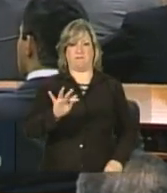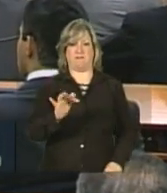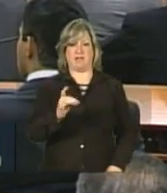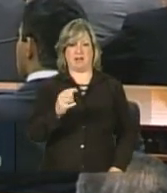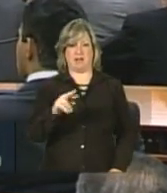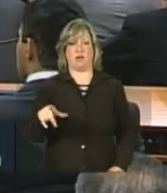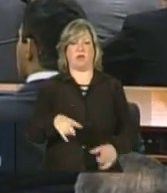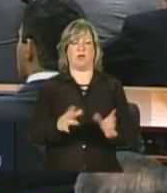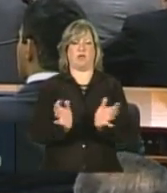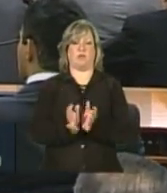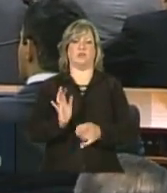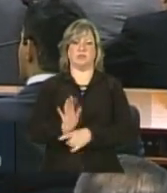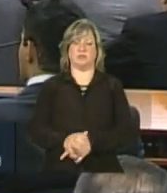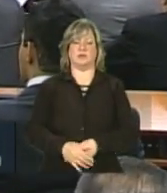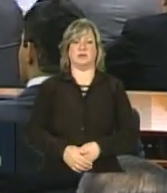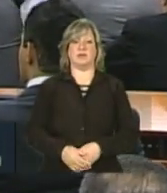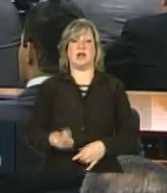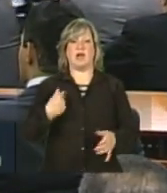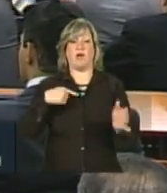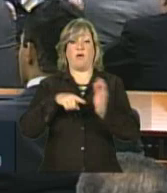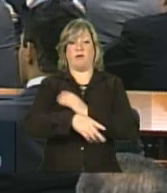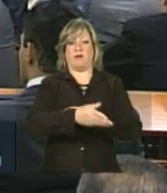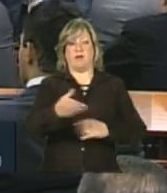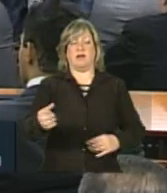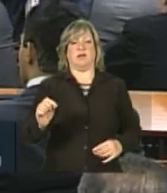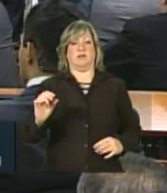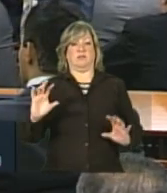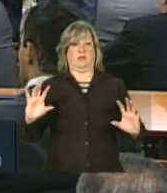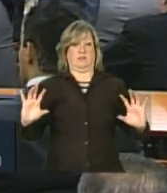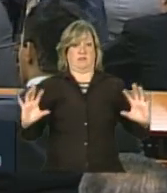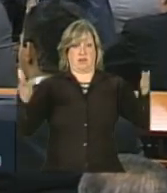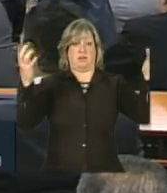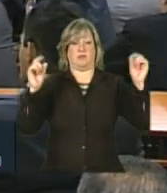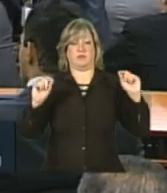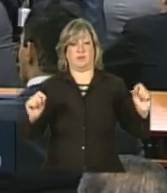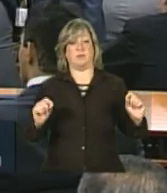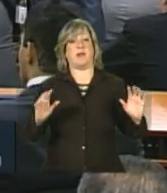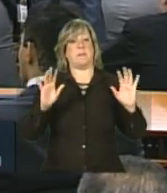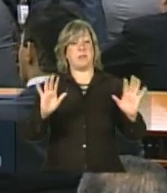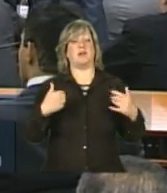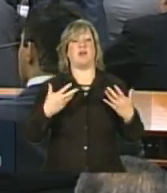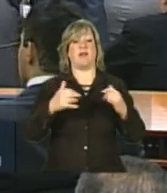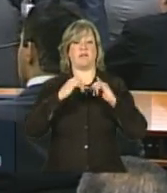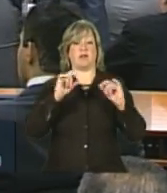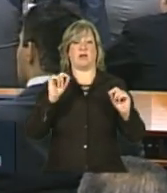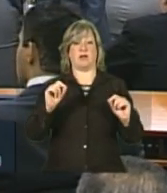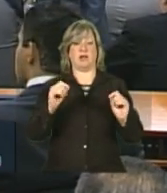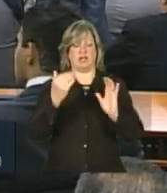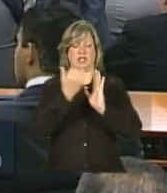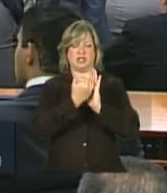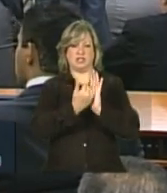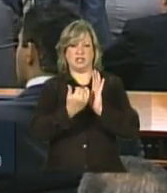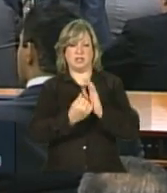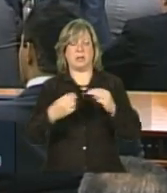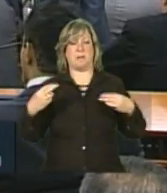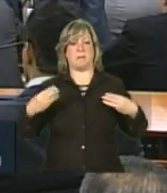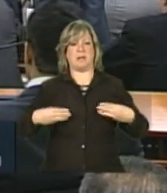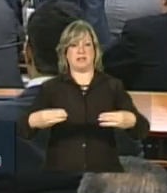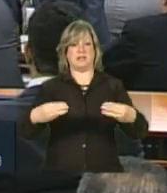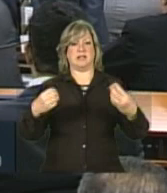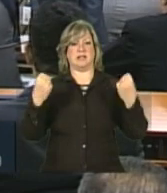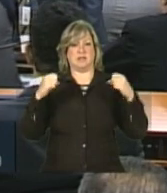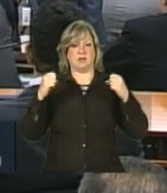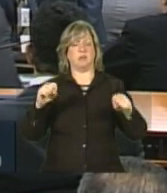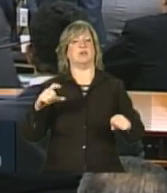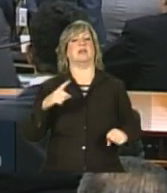Falo dos grandes eventos, senhores deputados, senhoras deputadas, mas quero dizer que a agenda do Ministério do Esporte vai além disso. Há